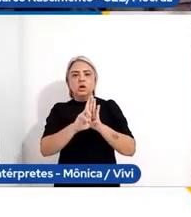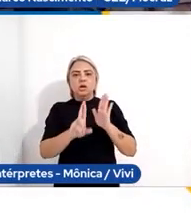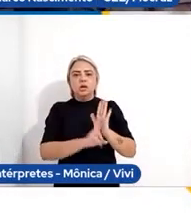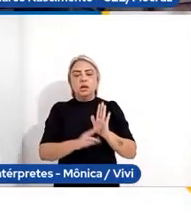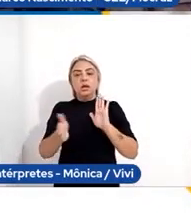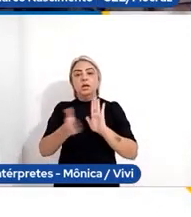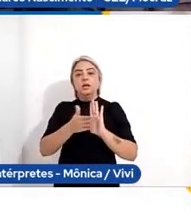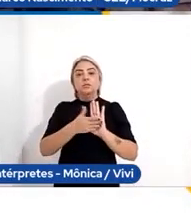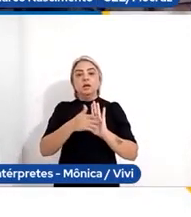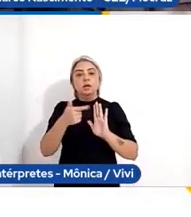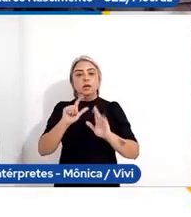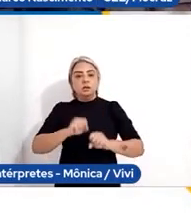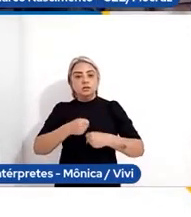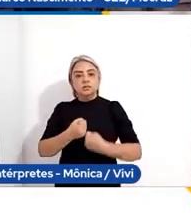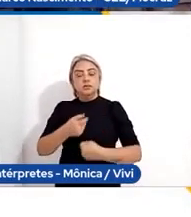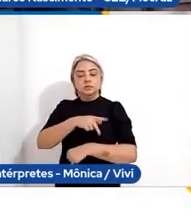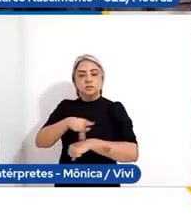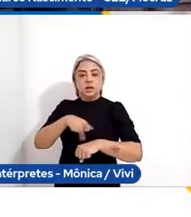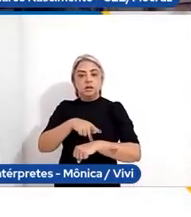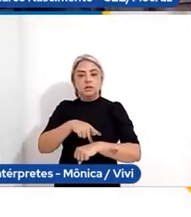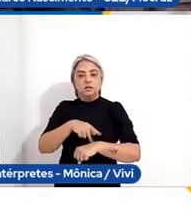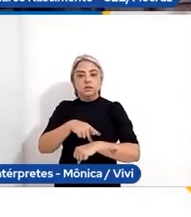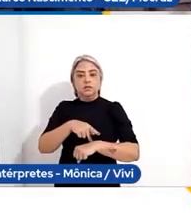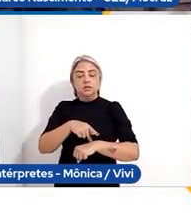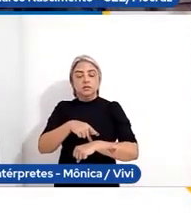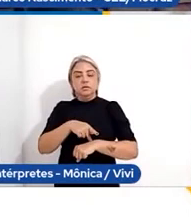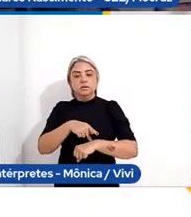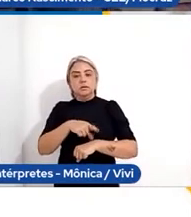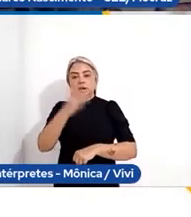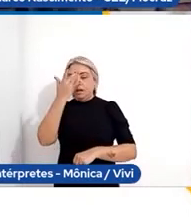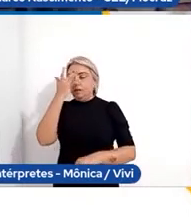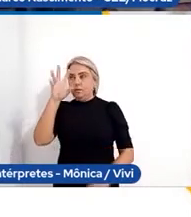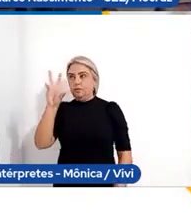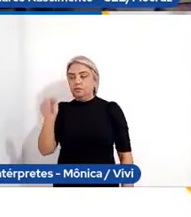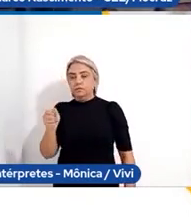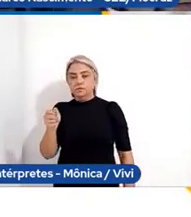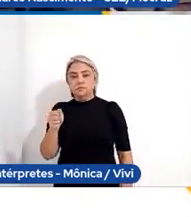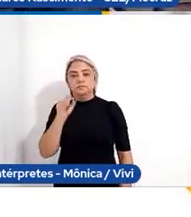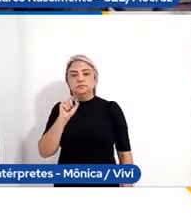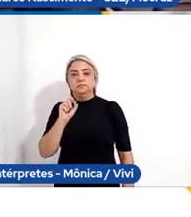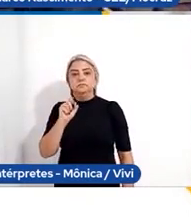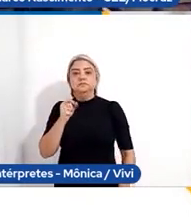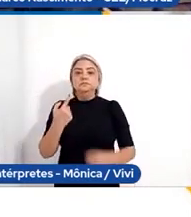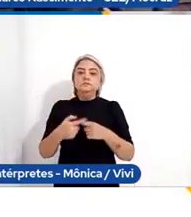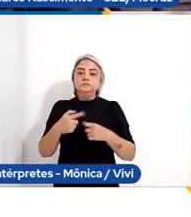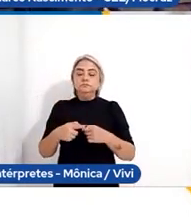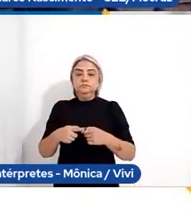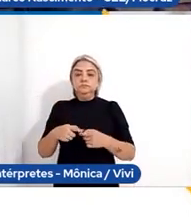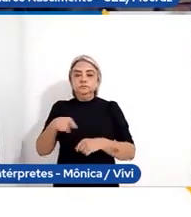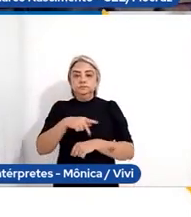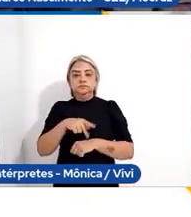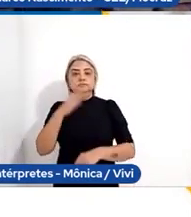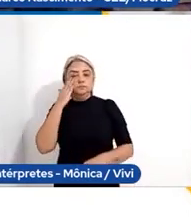dos waivers defendidos pelos países por Índia e África do Sul, se eu não me engano. Porque esses países